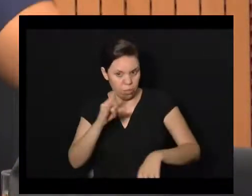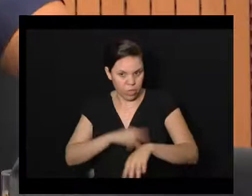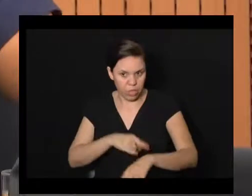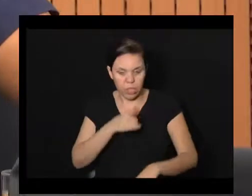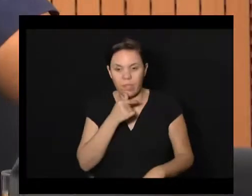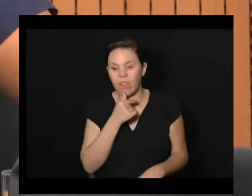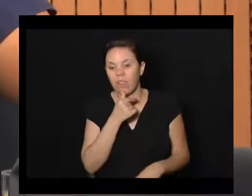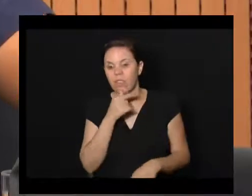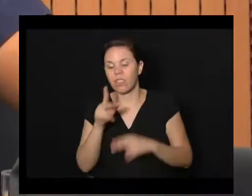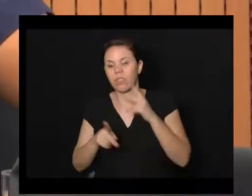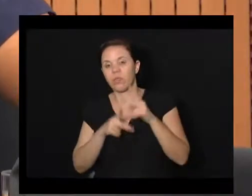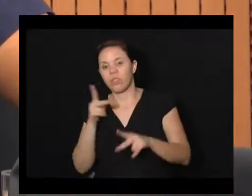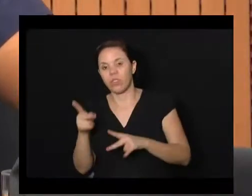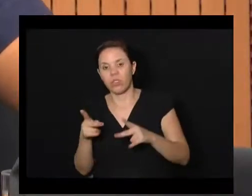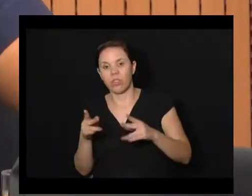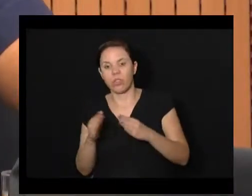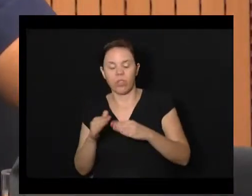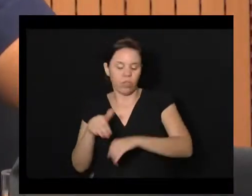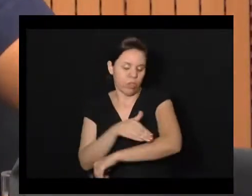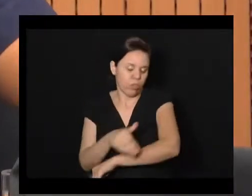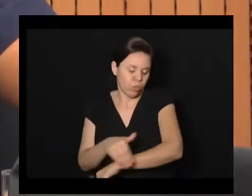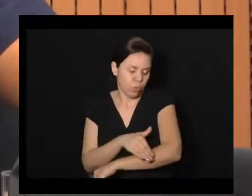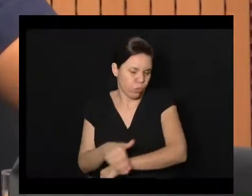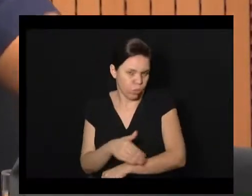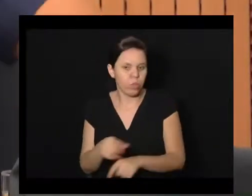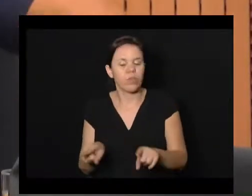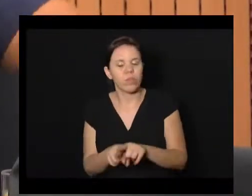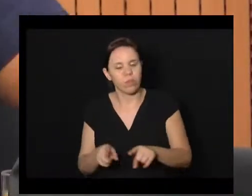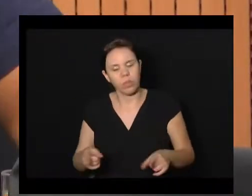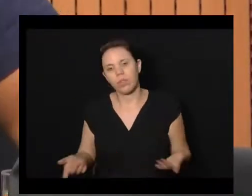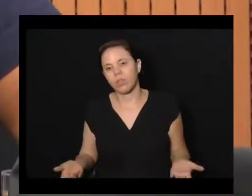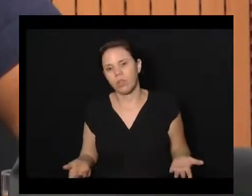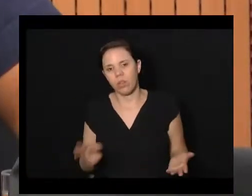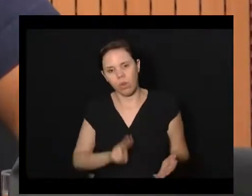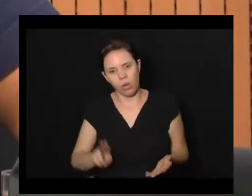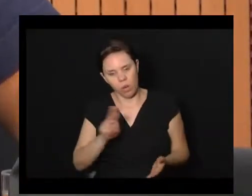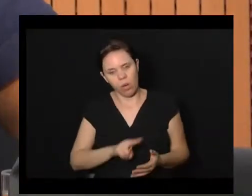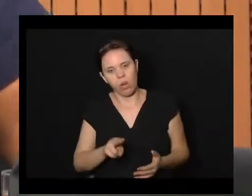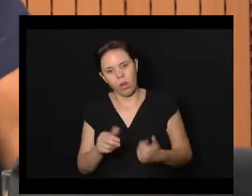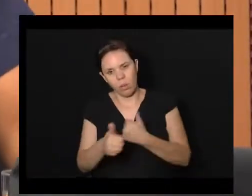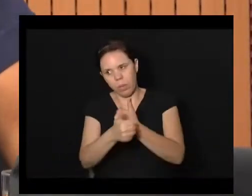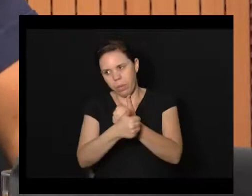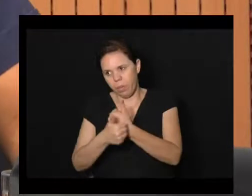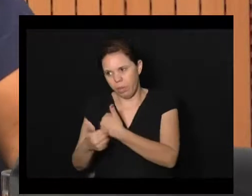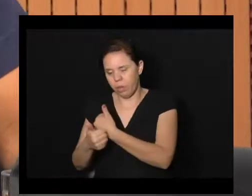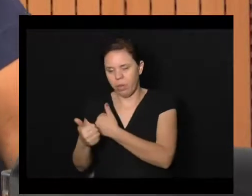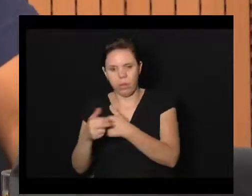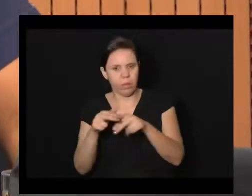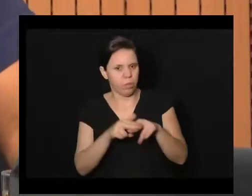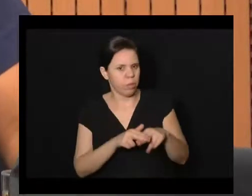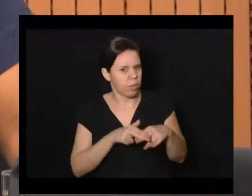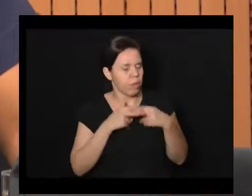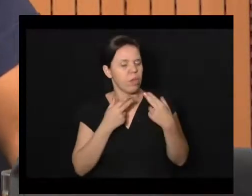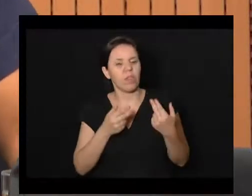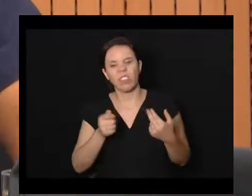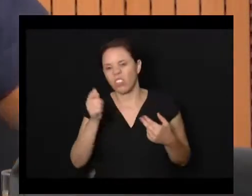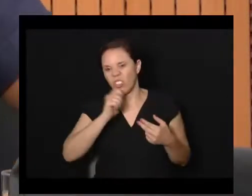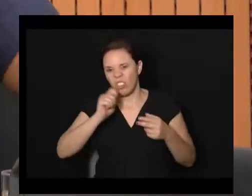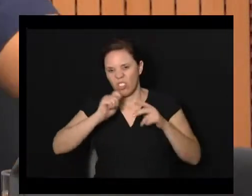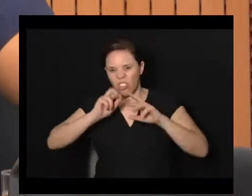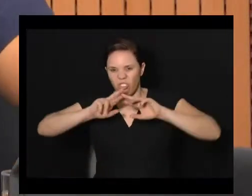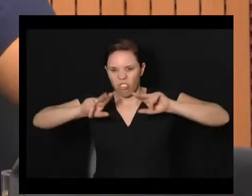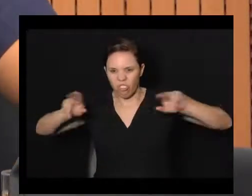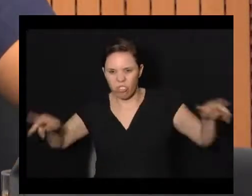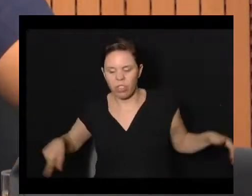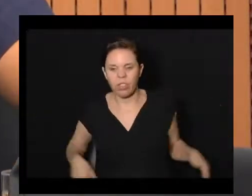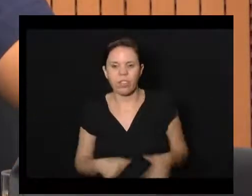às pessoas em situação de rua também se instalam ali e uso aliás imediações para o consumo de entorpecente então